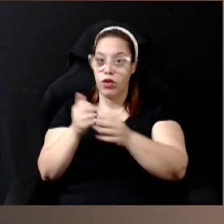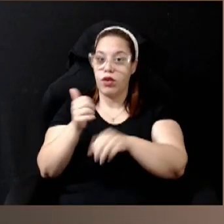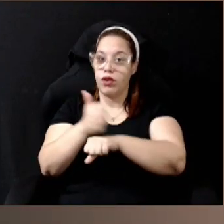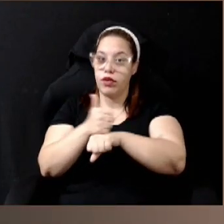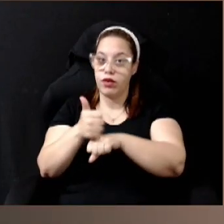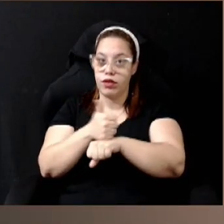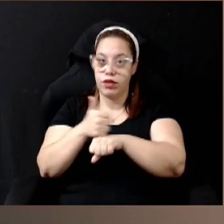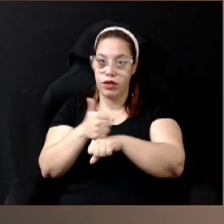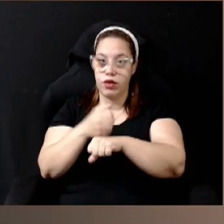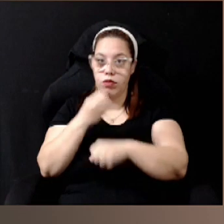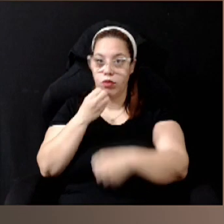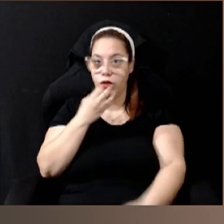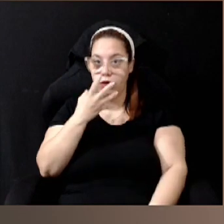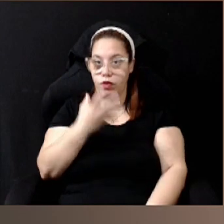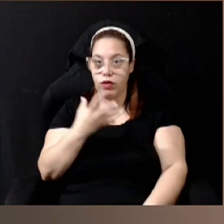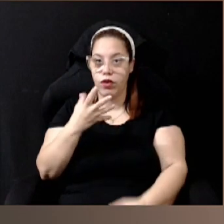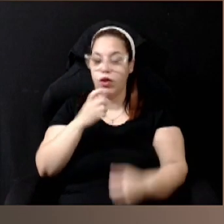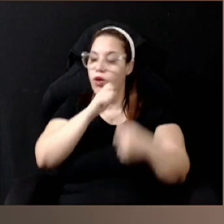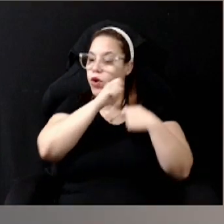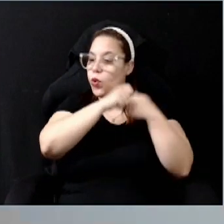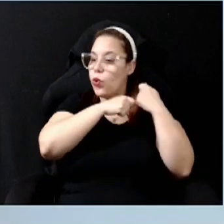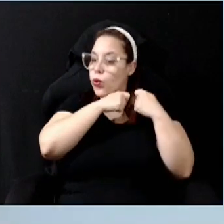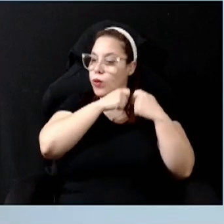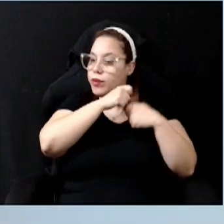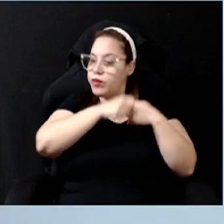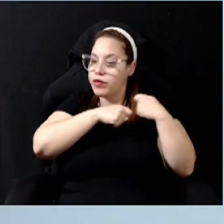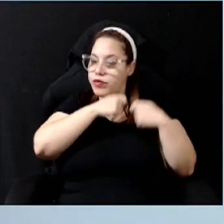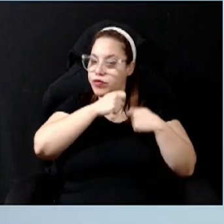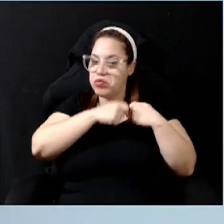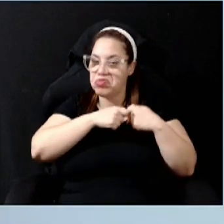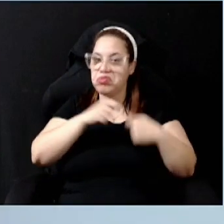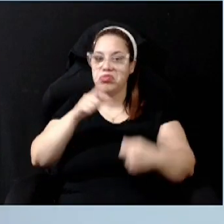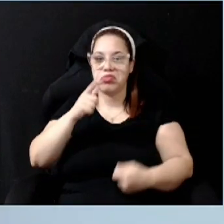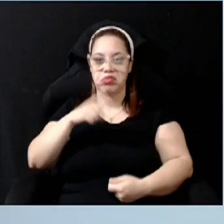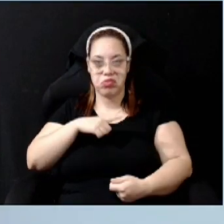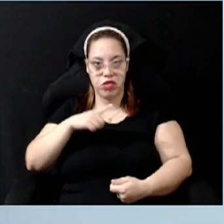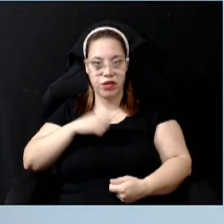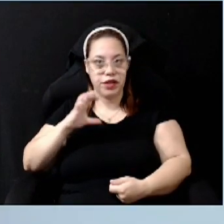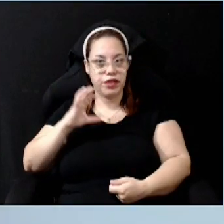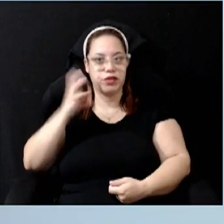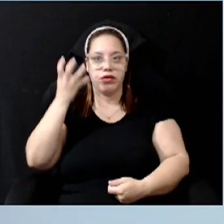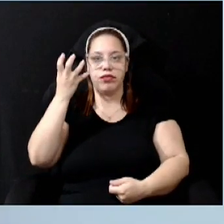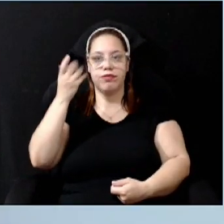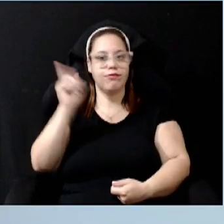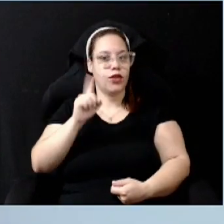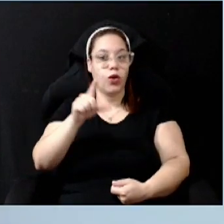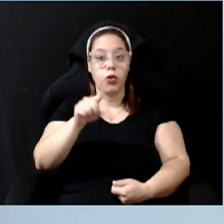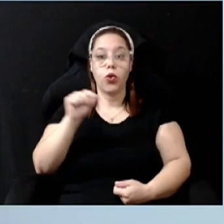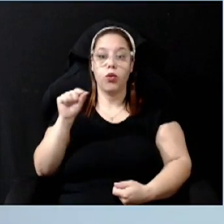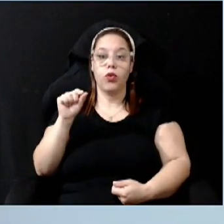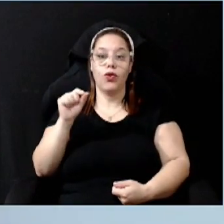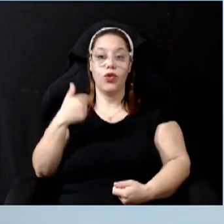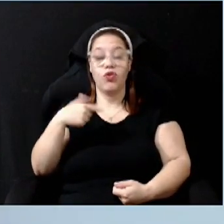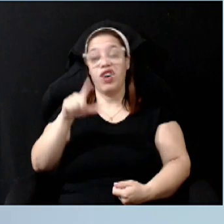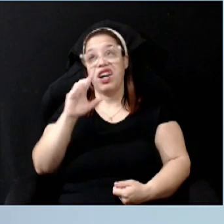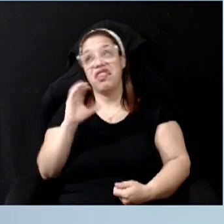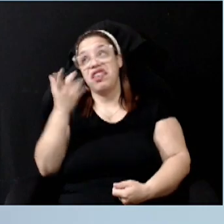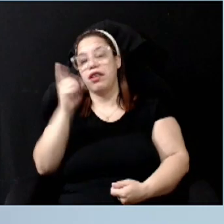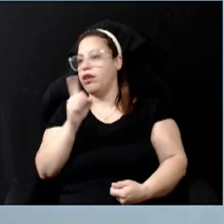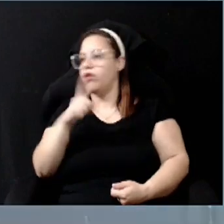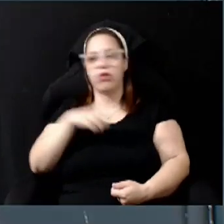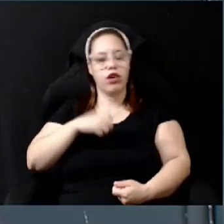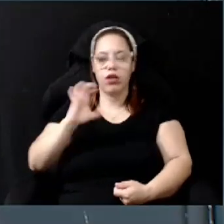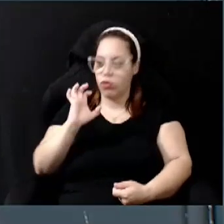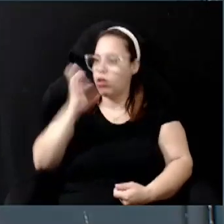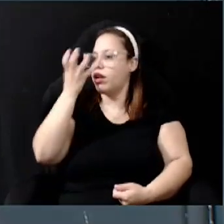bom, agora eu sou transista e esse negócio aqui tem que acontecer. Não é uma opção de vai acontecer ou não. Tem que acontecer. Então eu